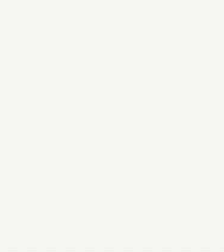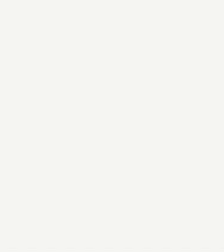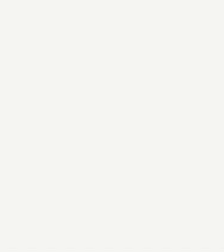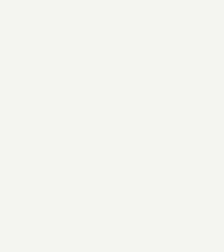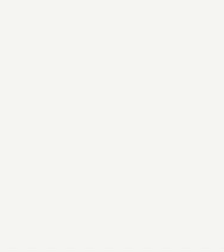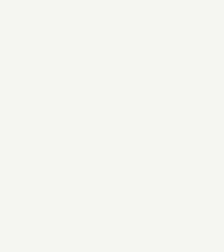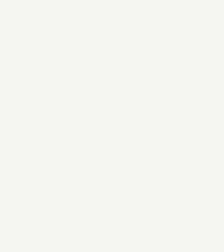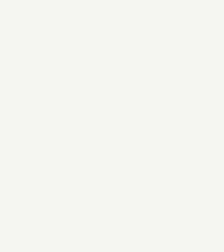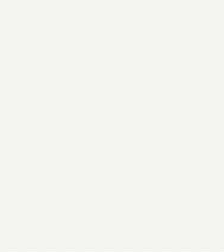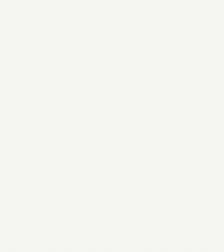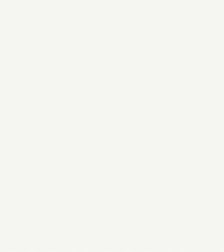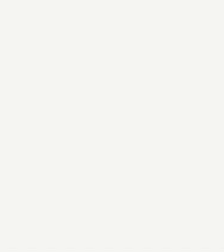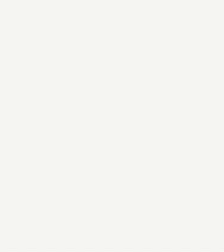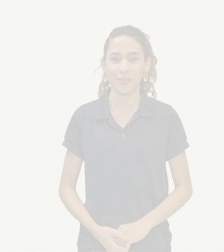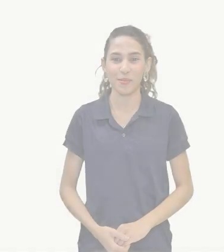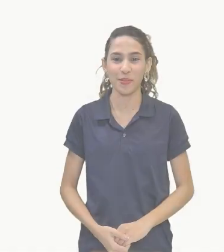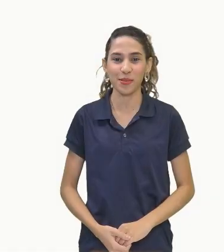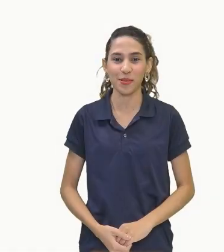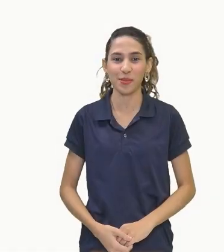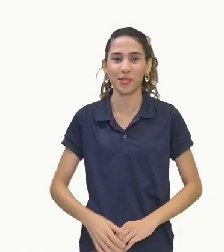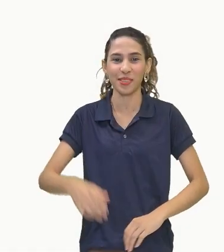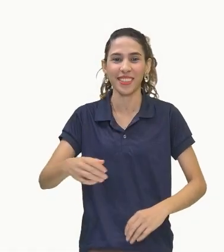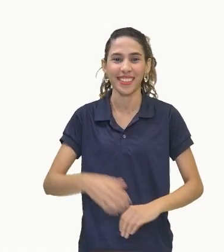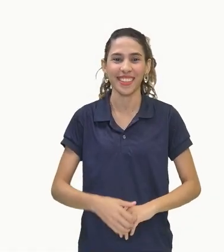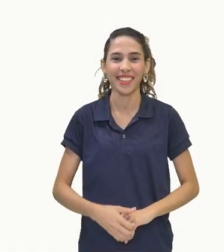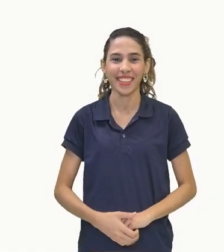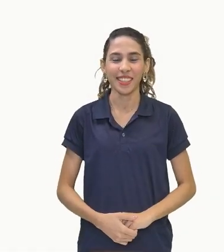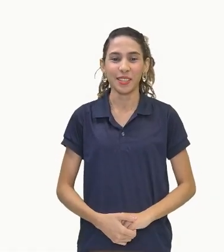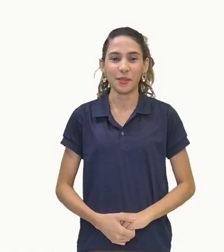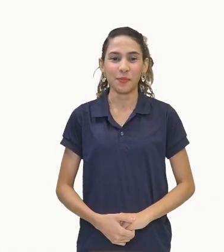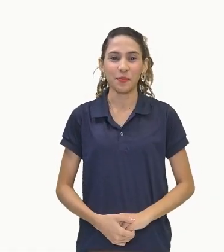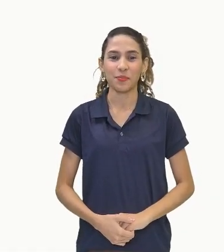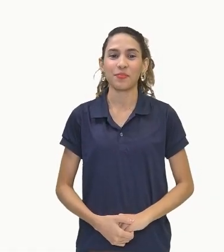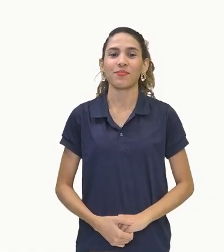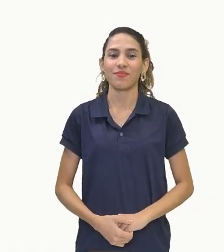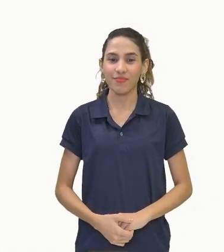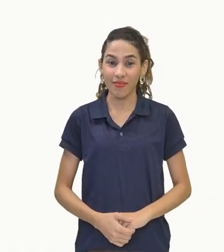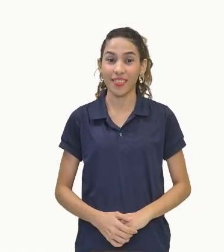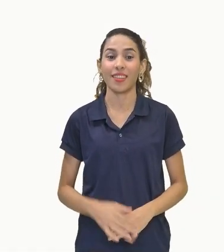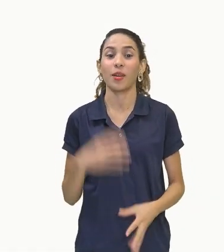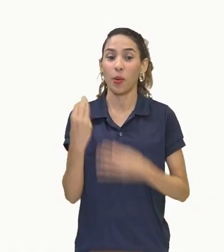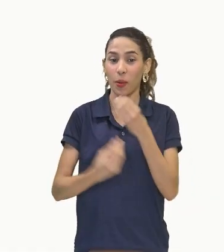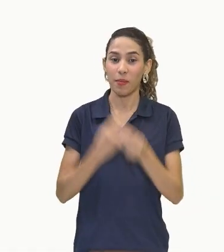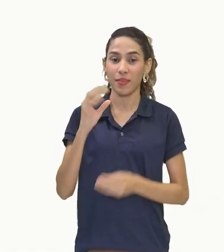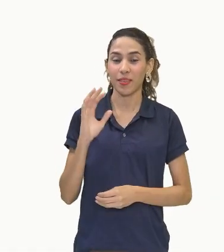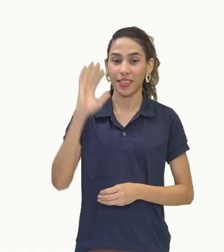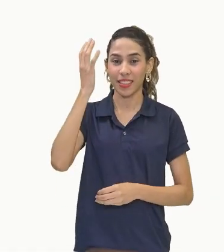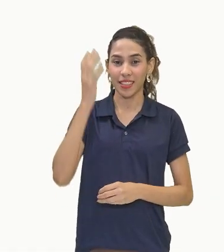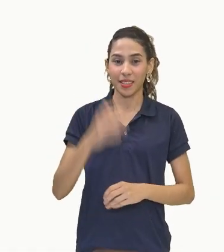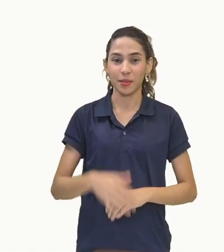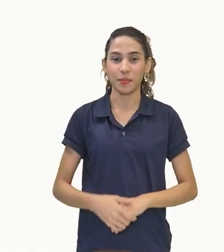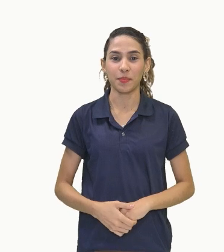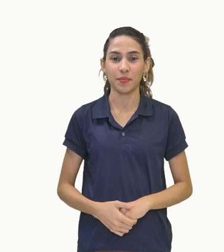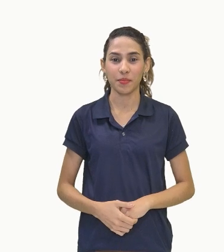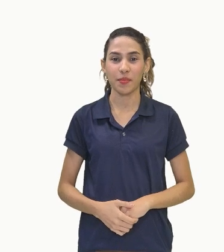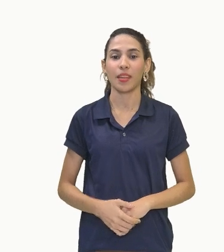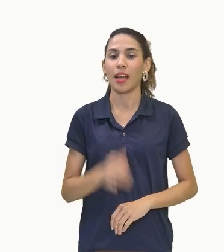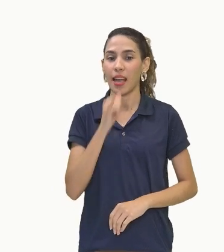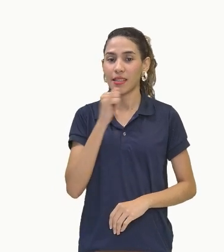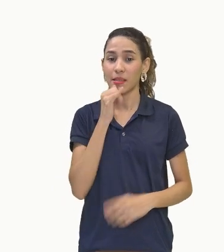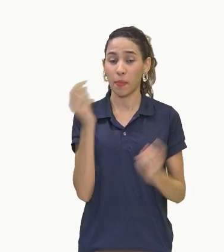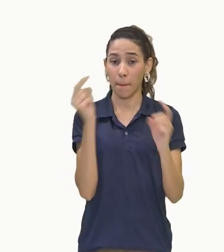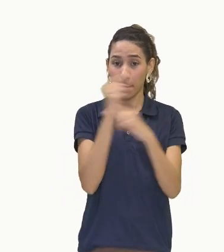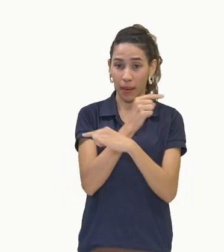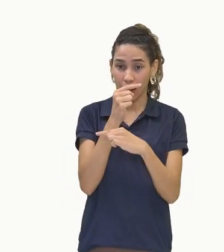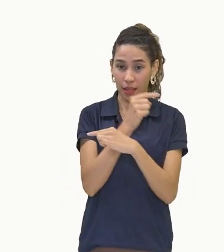como ela funciona? Como funciona um circuito em paralelo? Você tem o seguinte, um circuito em